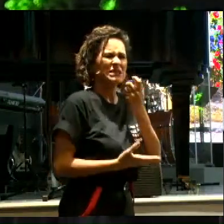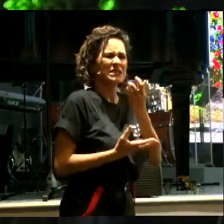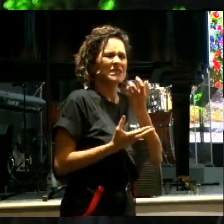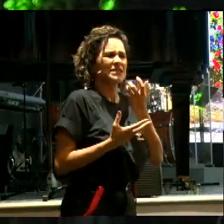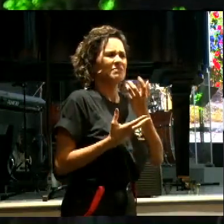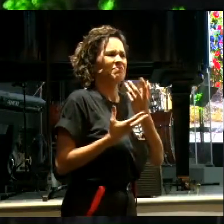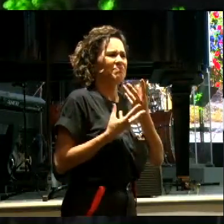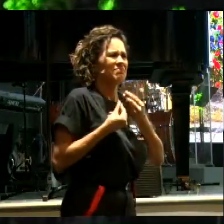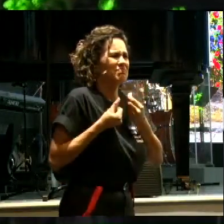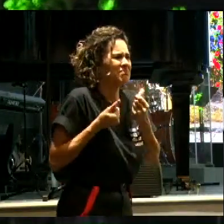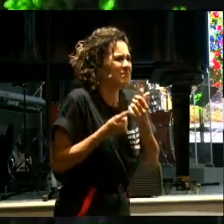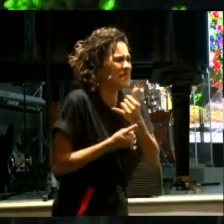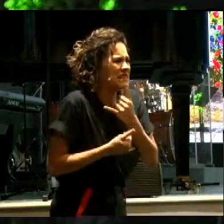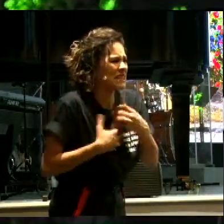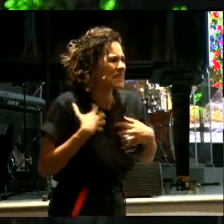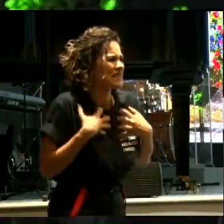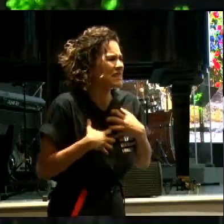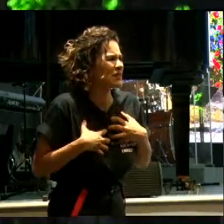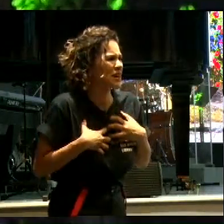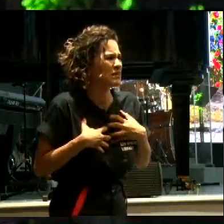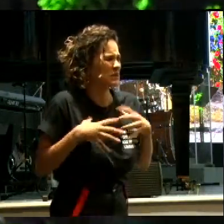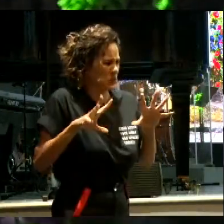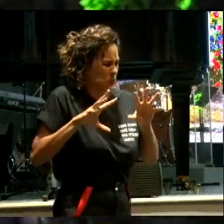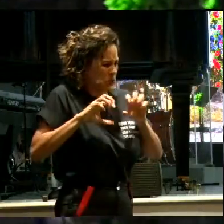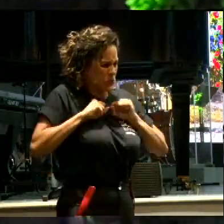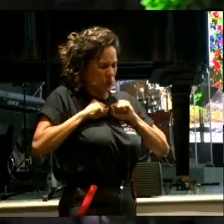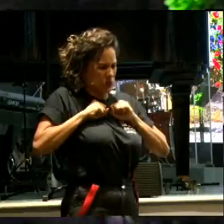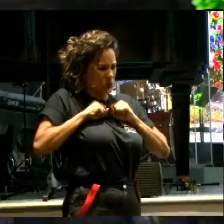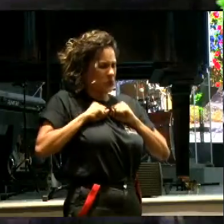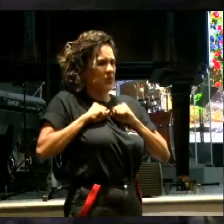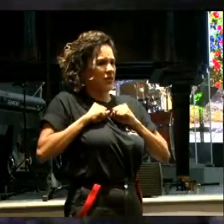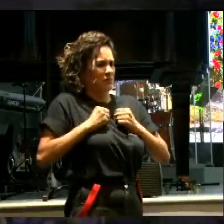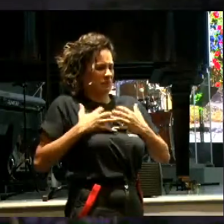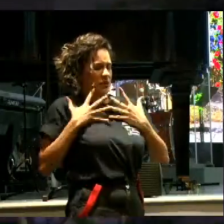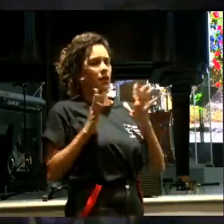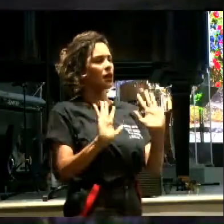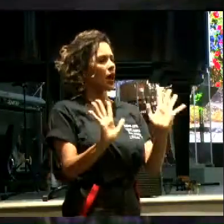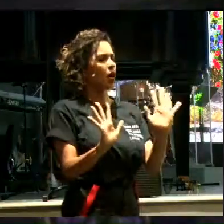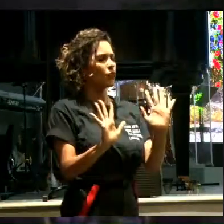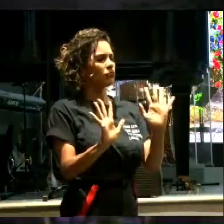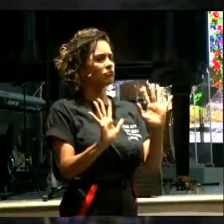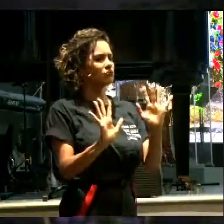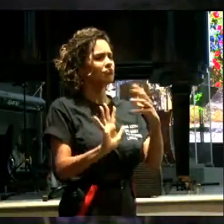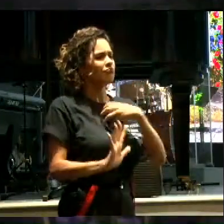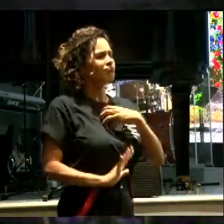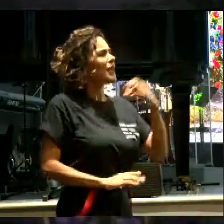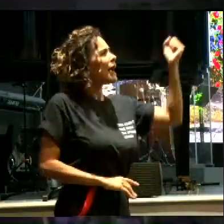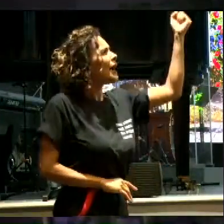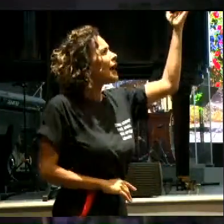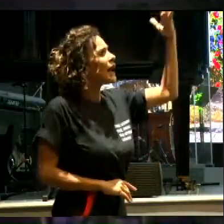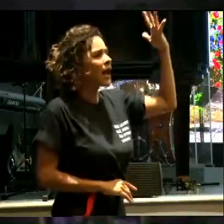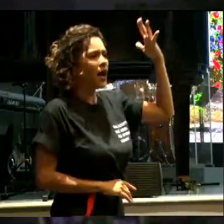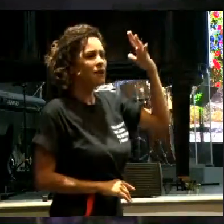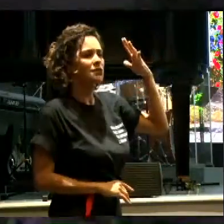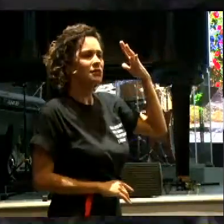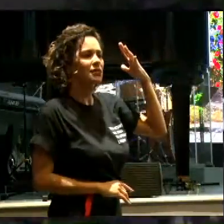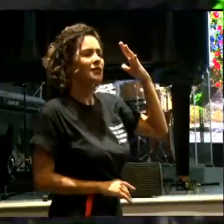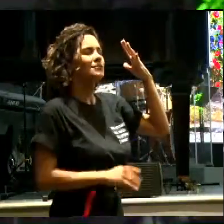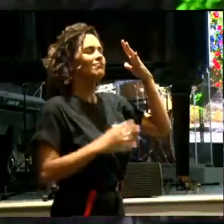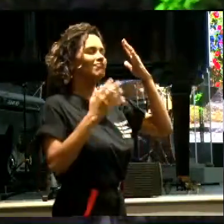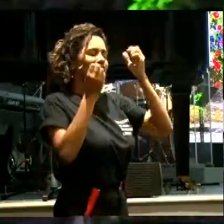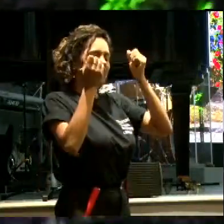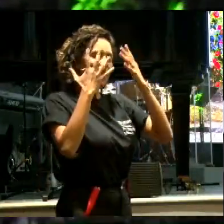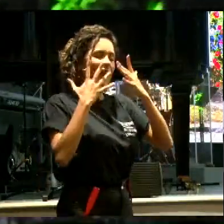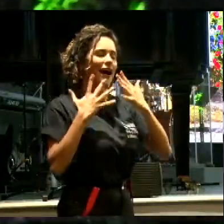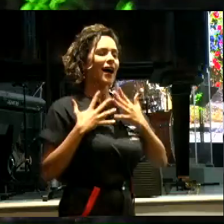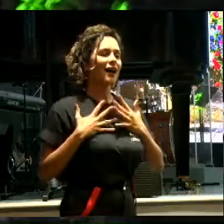contaminar, mas o Senhor derramou uma graça sobre a minha vida, que foi um dia ter dobrado meu joelho,